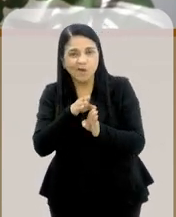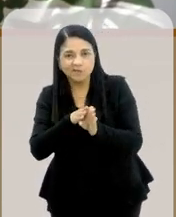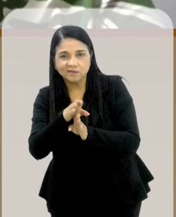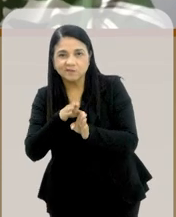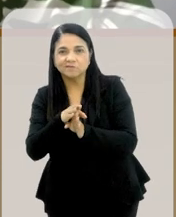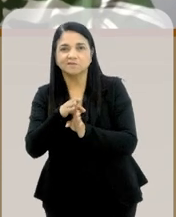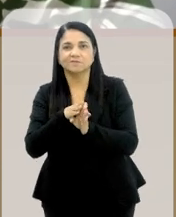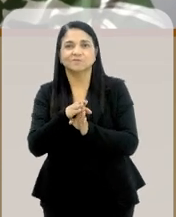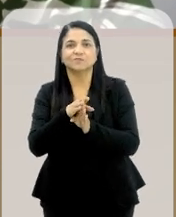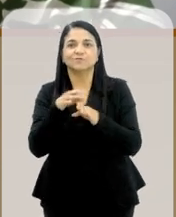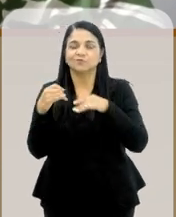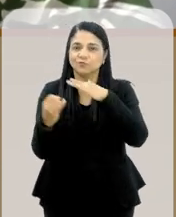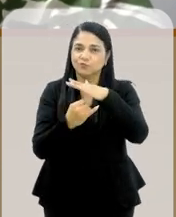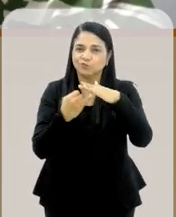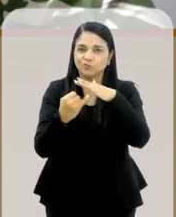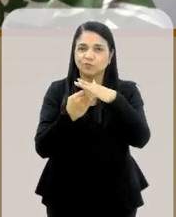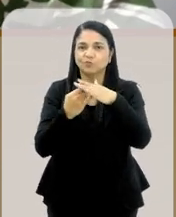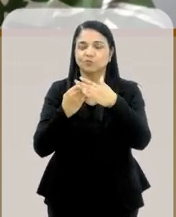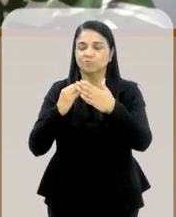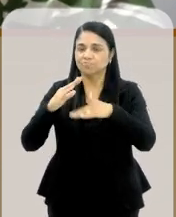um instituto assim de